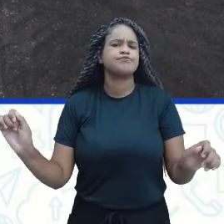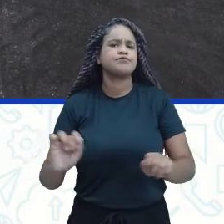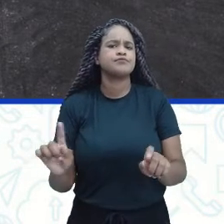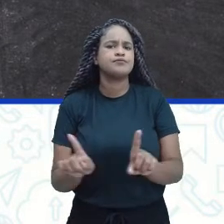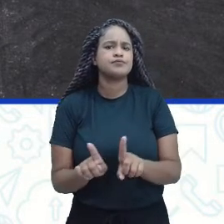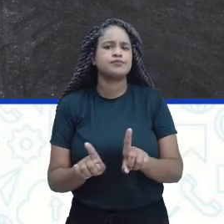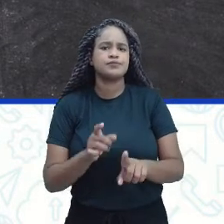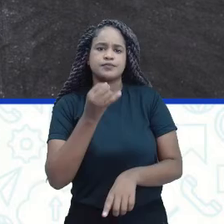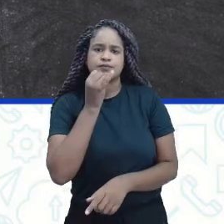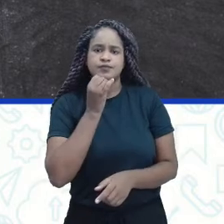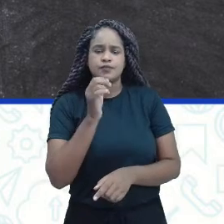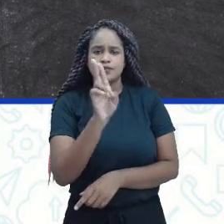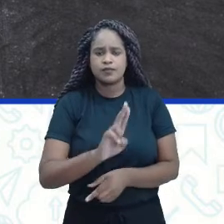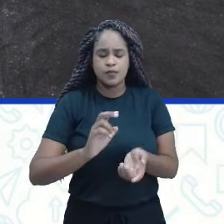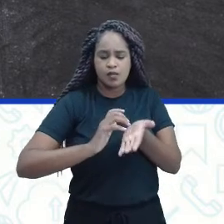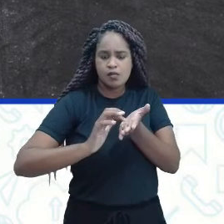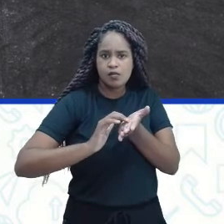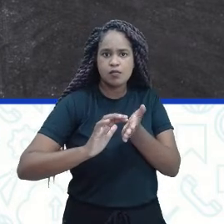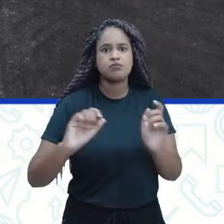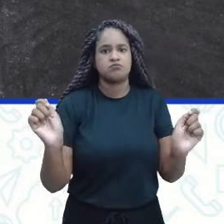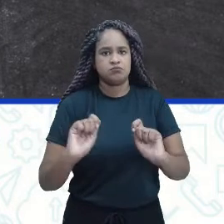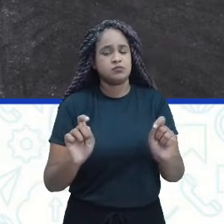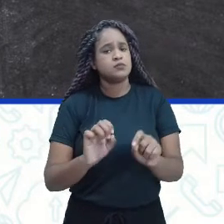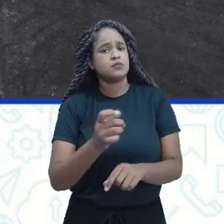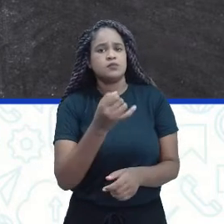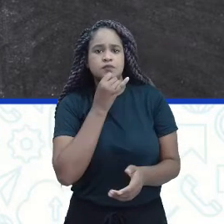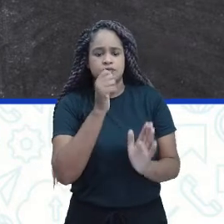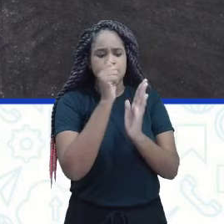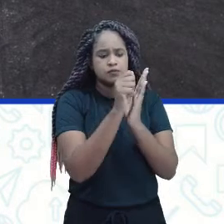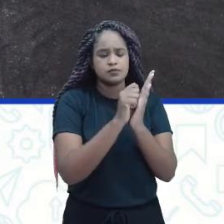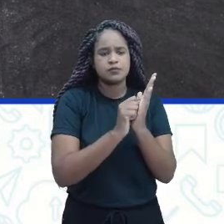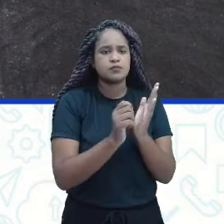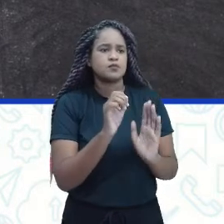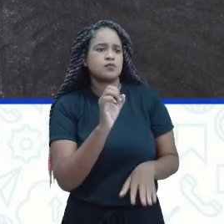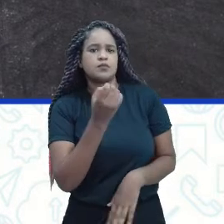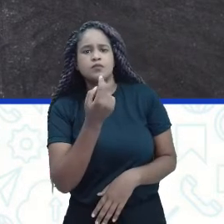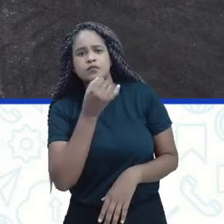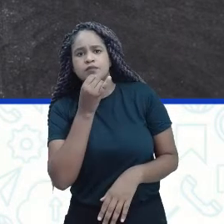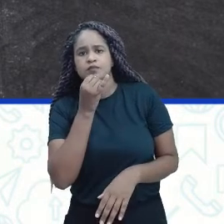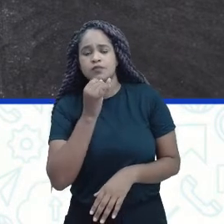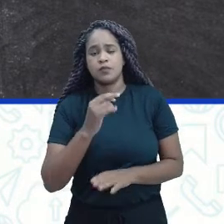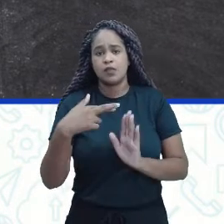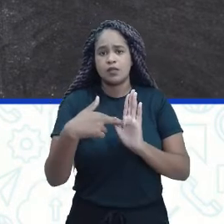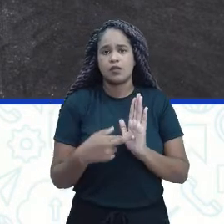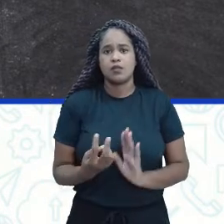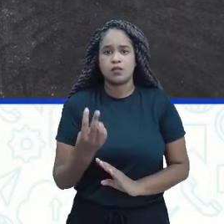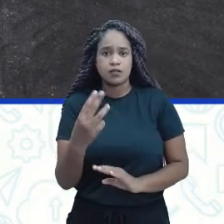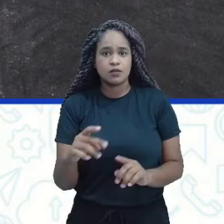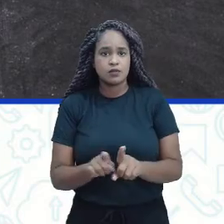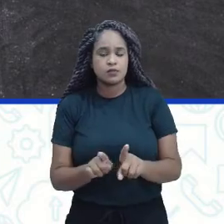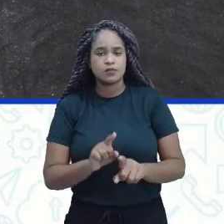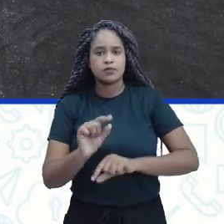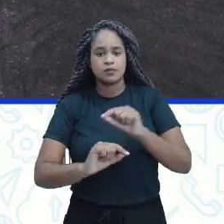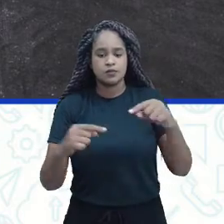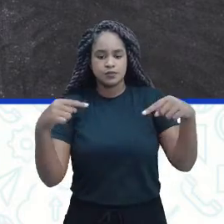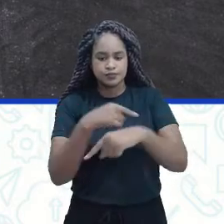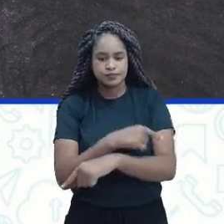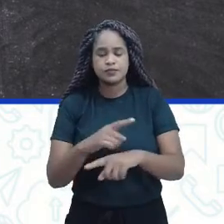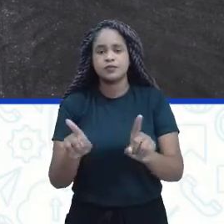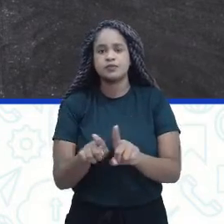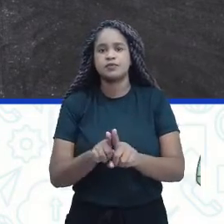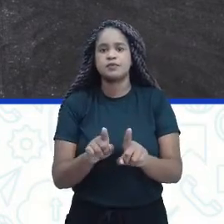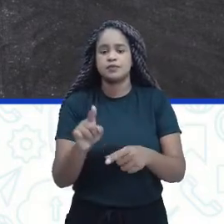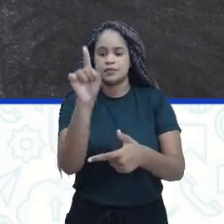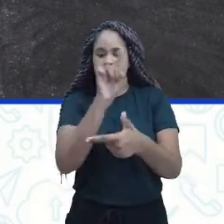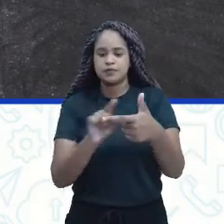por exemplo, a calculadora ou fazer manualmente utilizando a comparação de regrinha de 3 ou até mesmo com a fração. Mas a gente